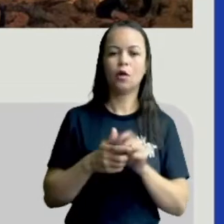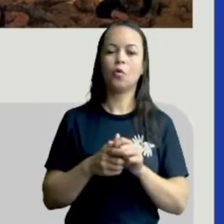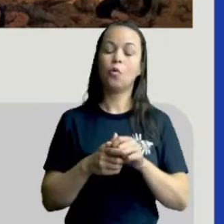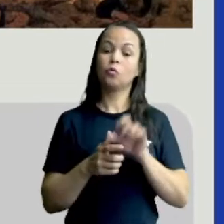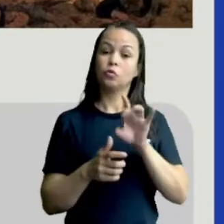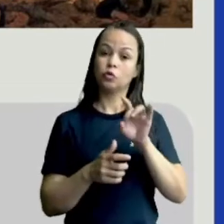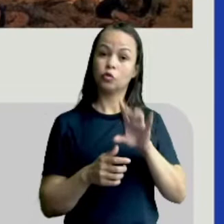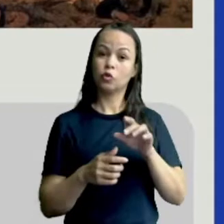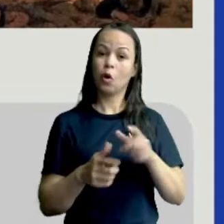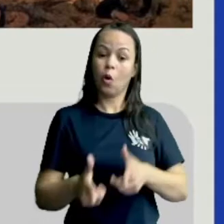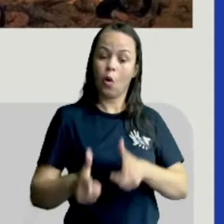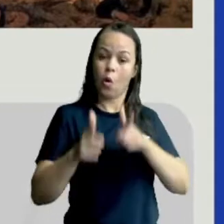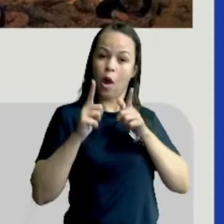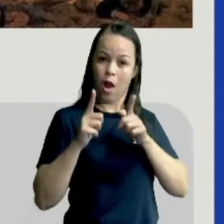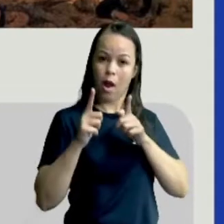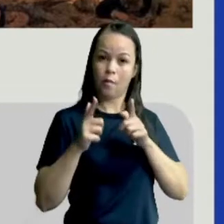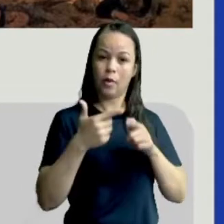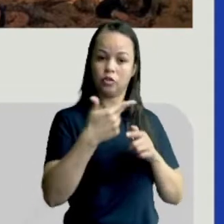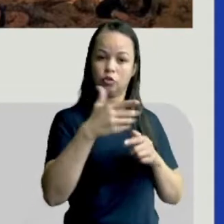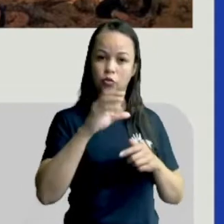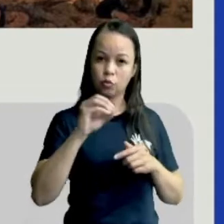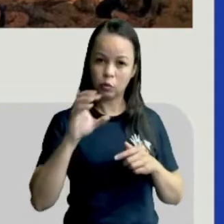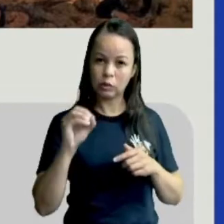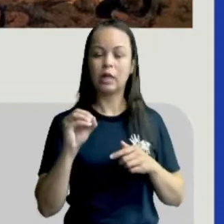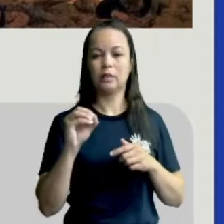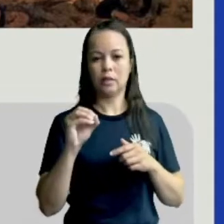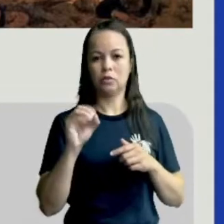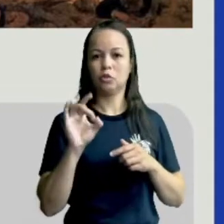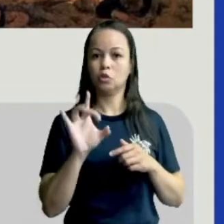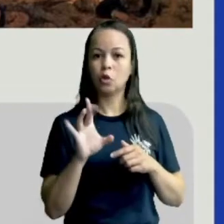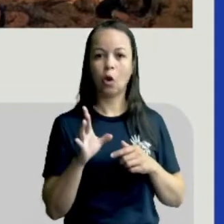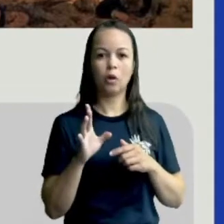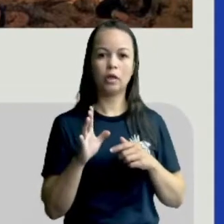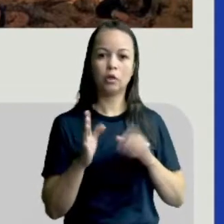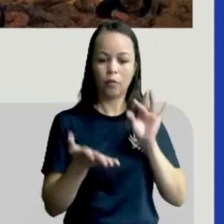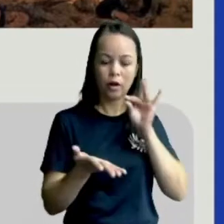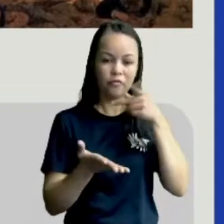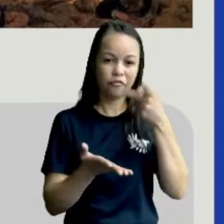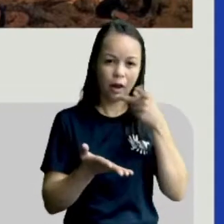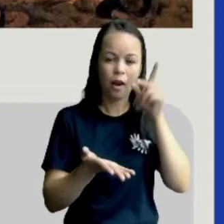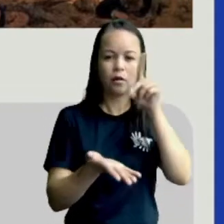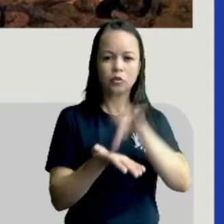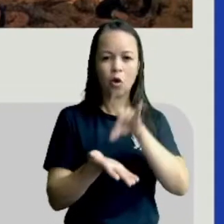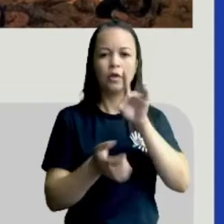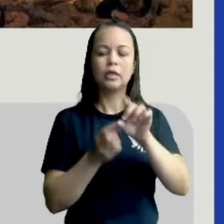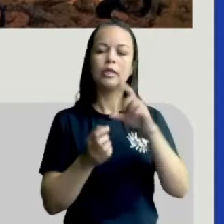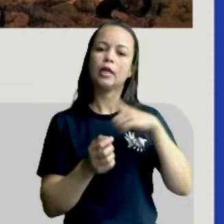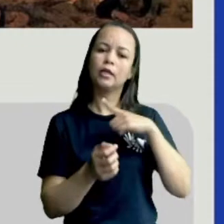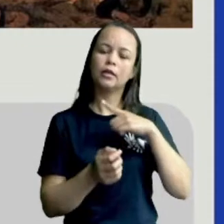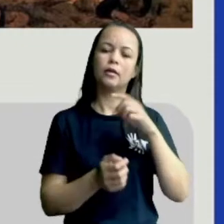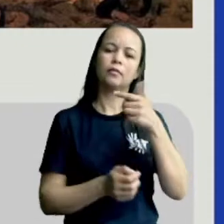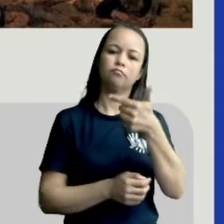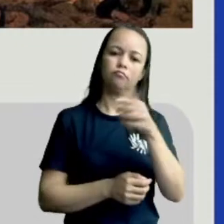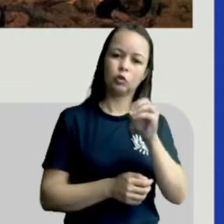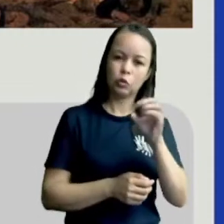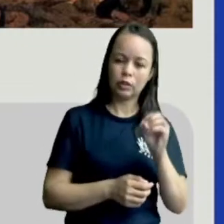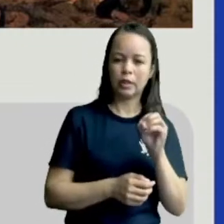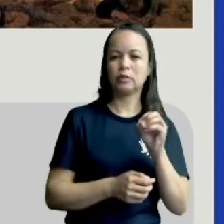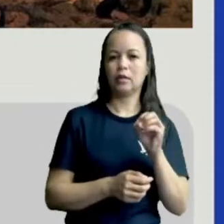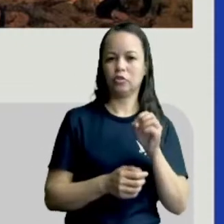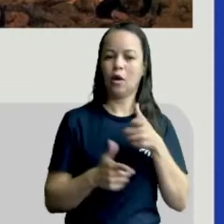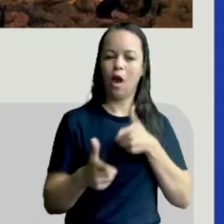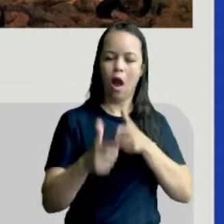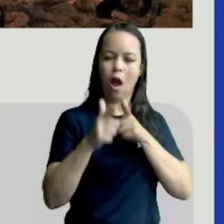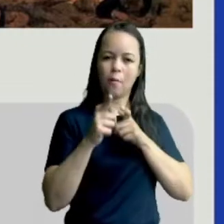armas, ele afirma que só tinham essa quantidade de armas de fogo. Então, para a gente entender que a relação do